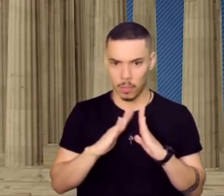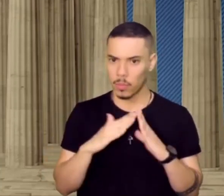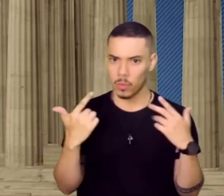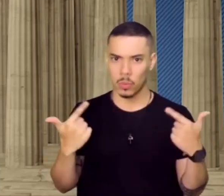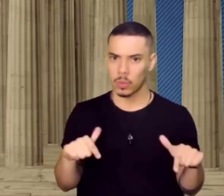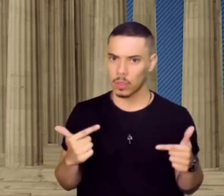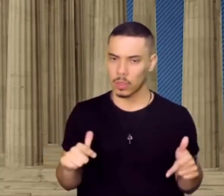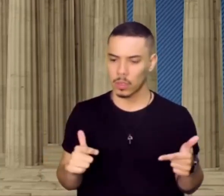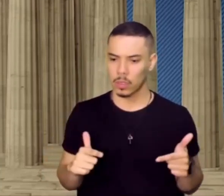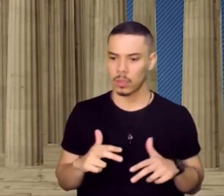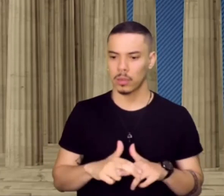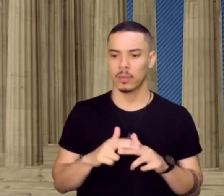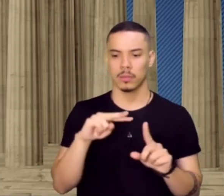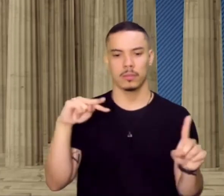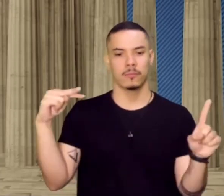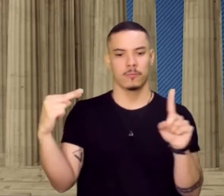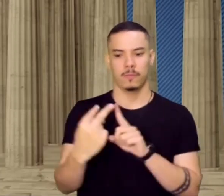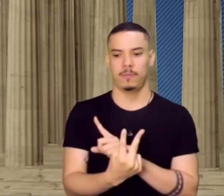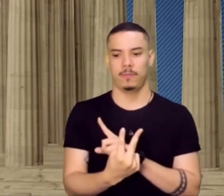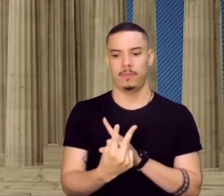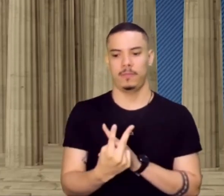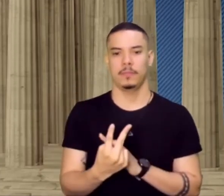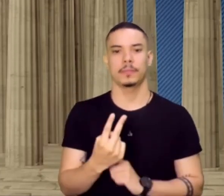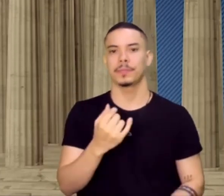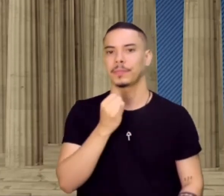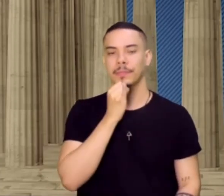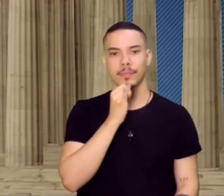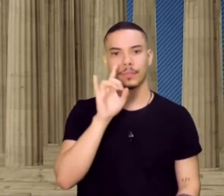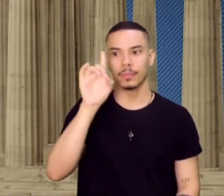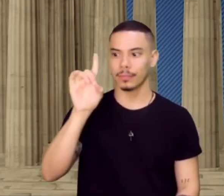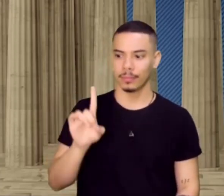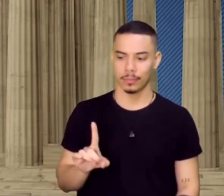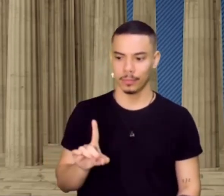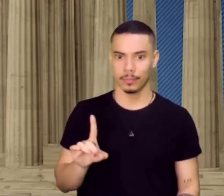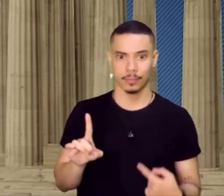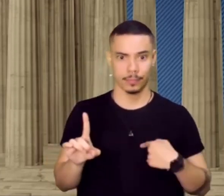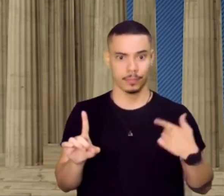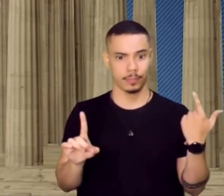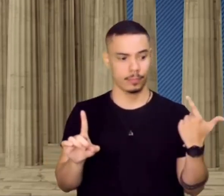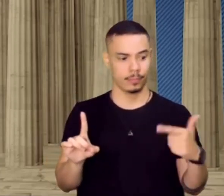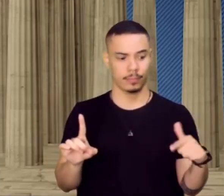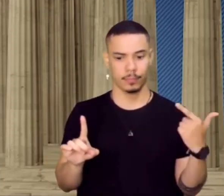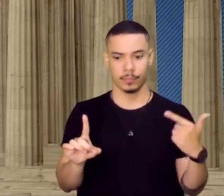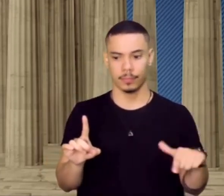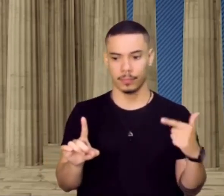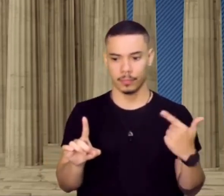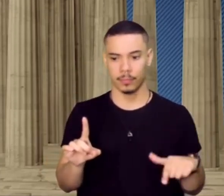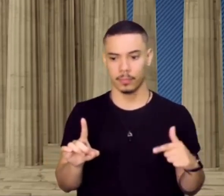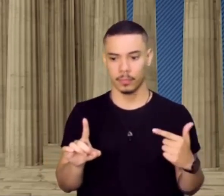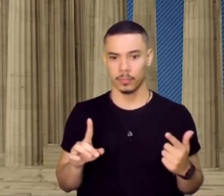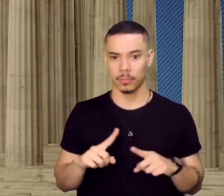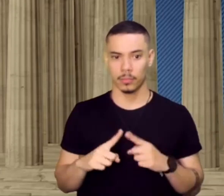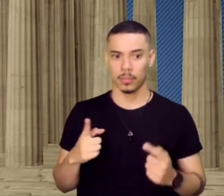Então é nessa perspectiva, o direito ele entra na questão daquilo que eu não tenho. Então eu tenho direito àquilo, então tem que